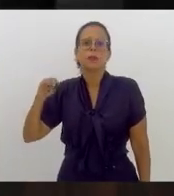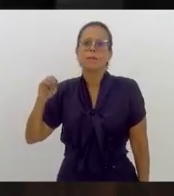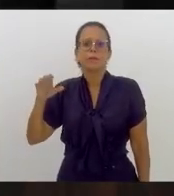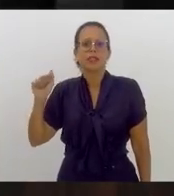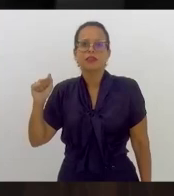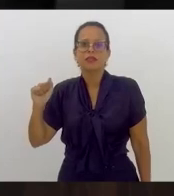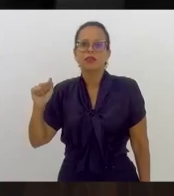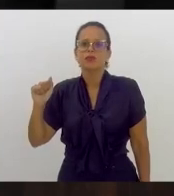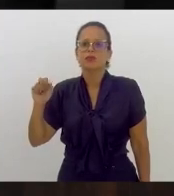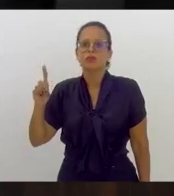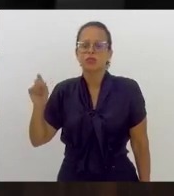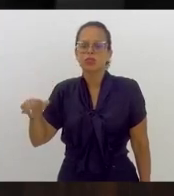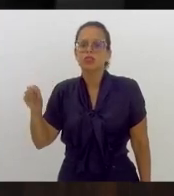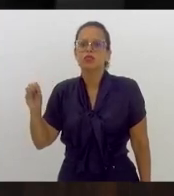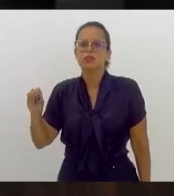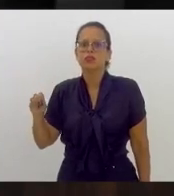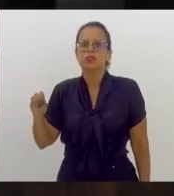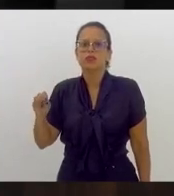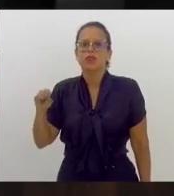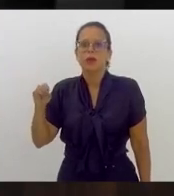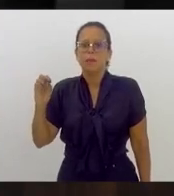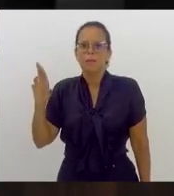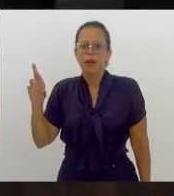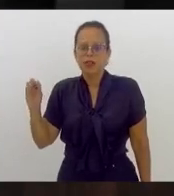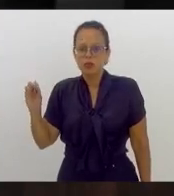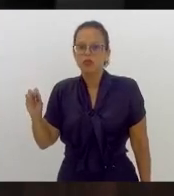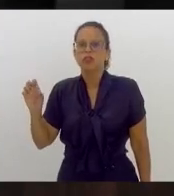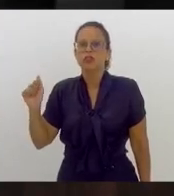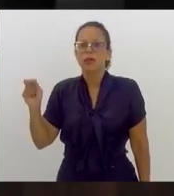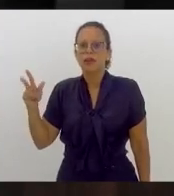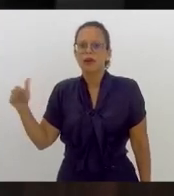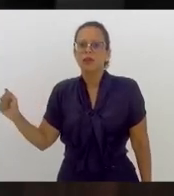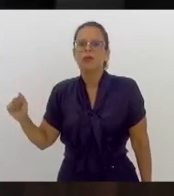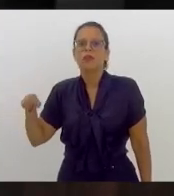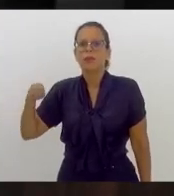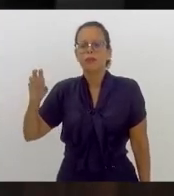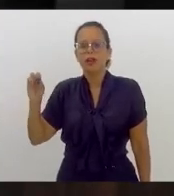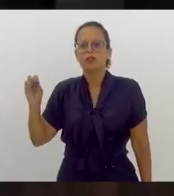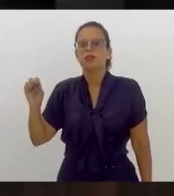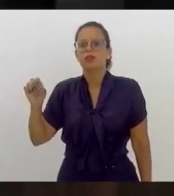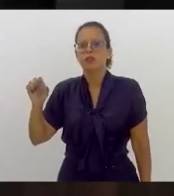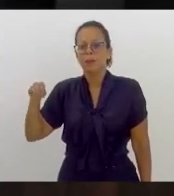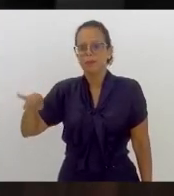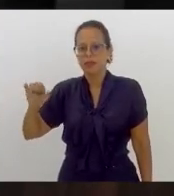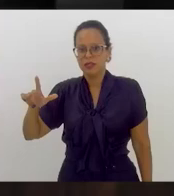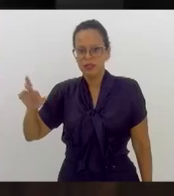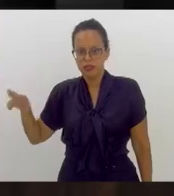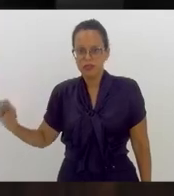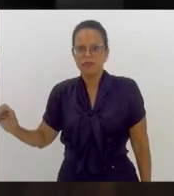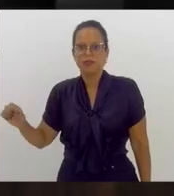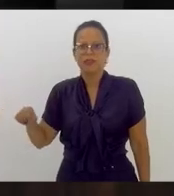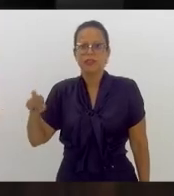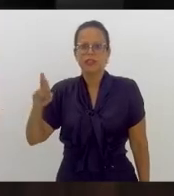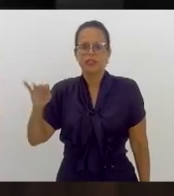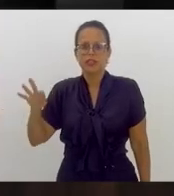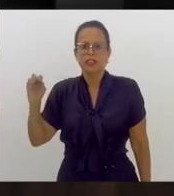Márcio Canela, Márcio Gualberto, Marcos Abraão, Marcos Miller, Max Lemos, Renato